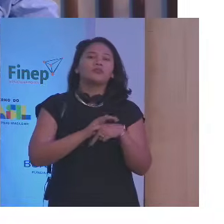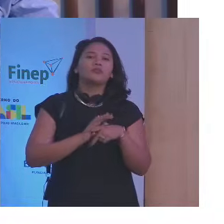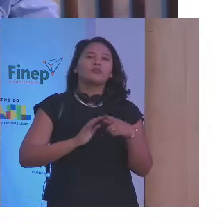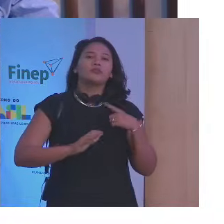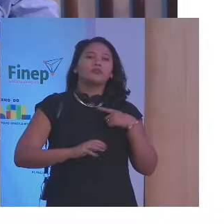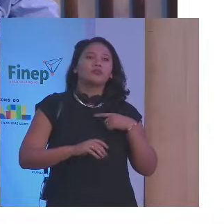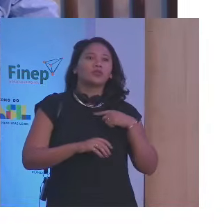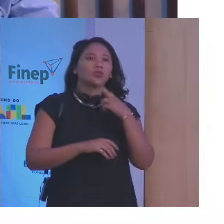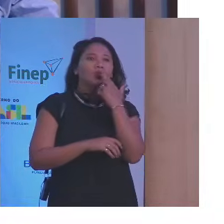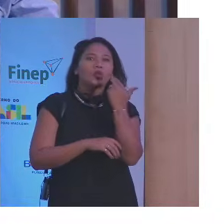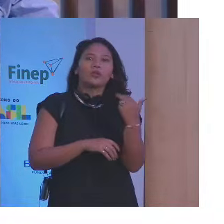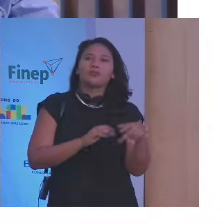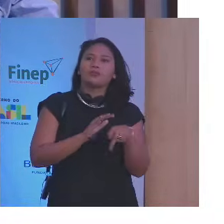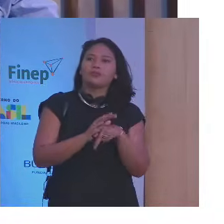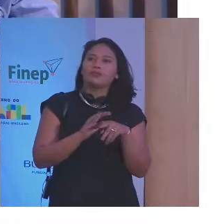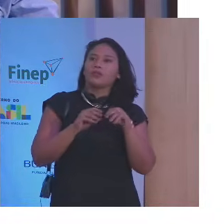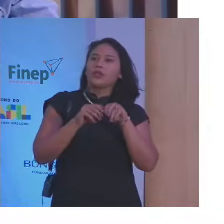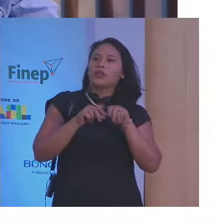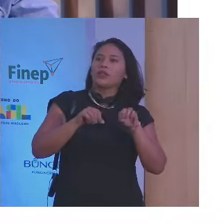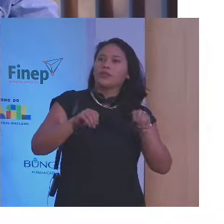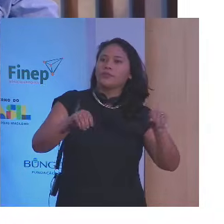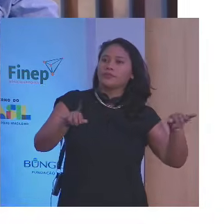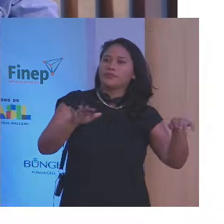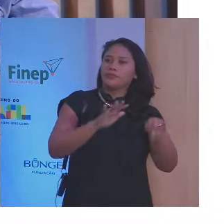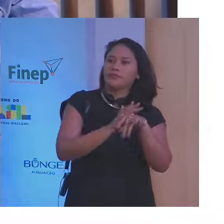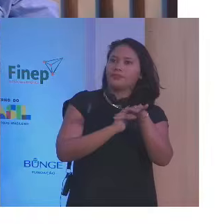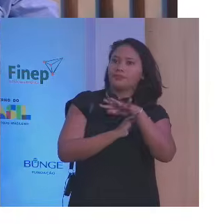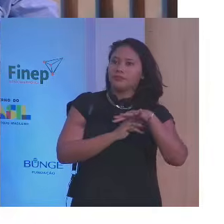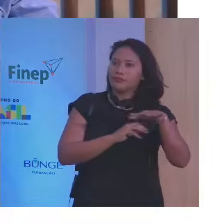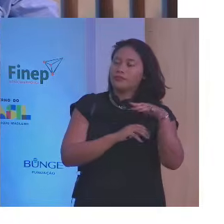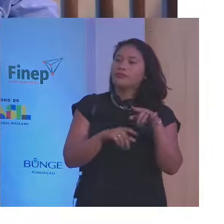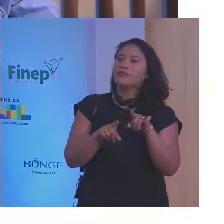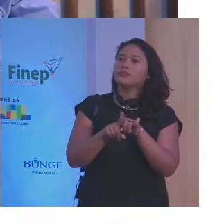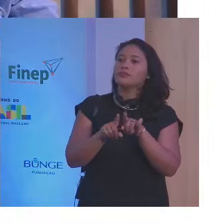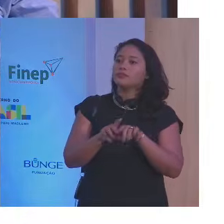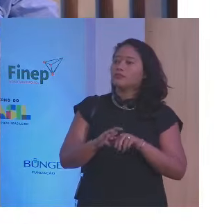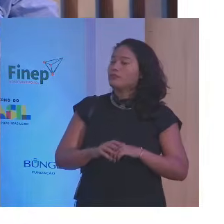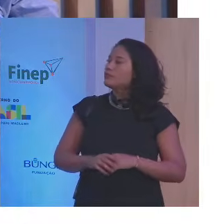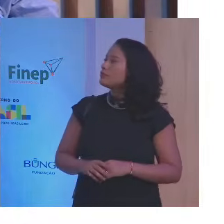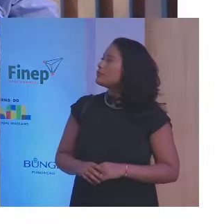de nutrientes, de sedimento, né, na região da Foz,